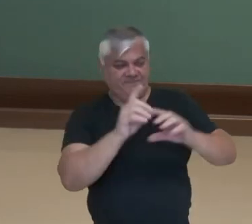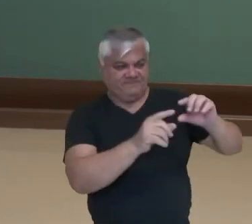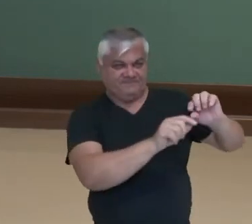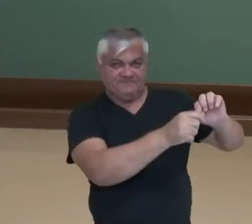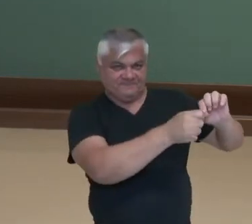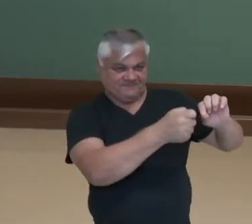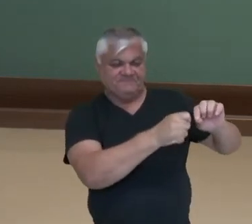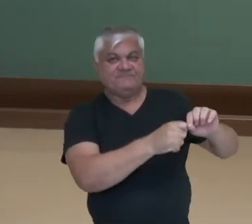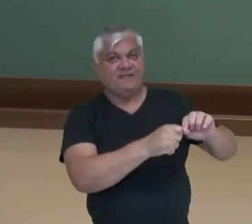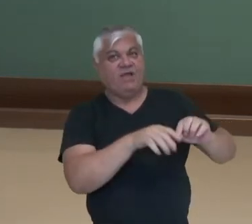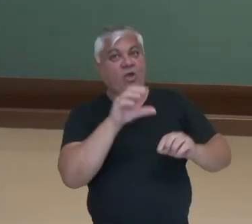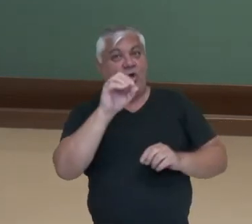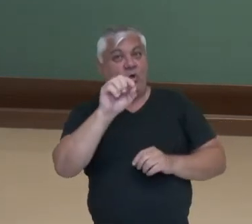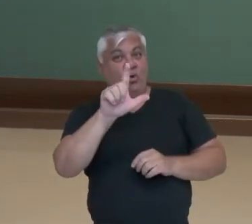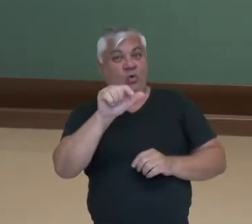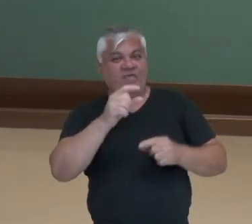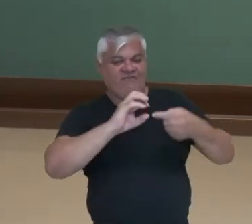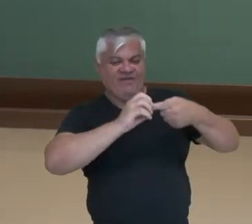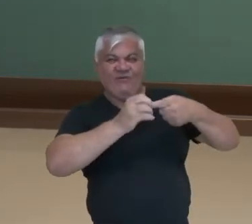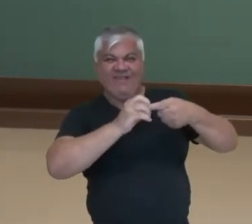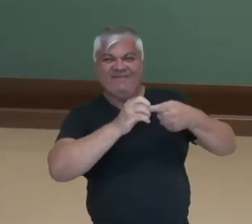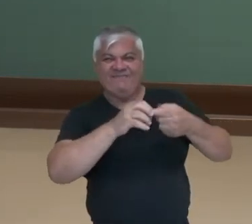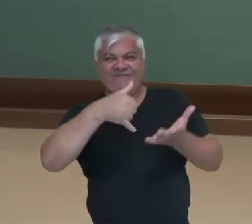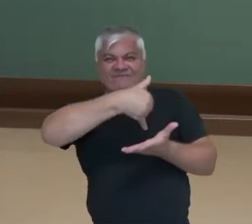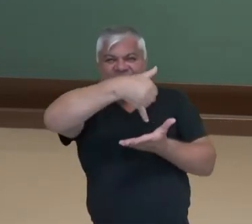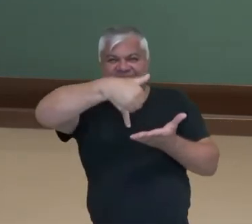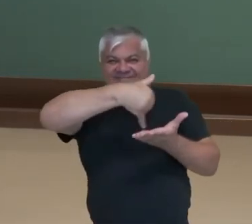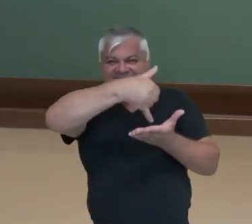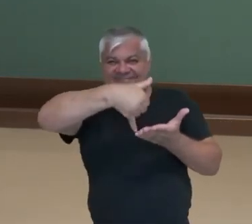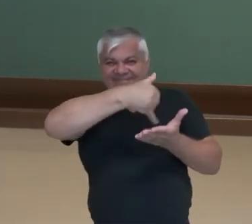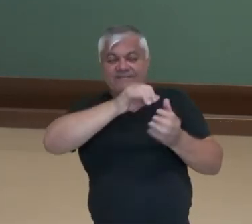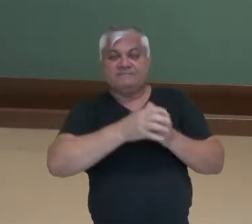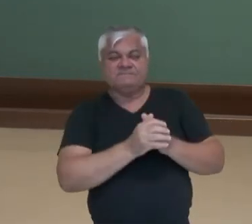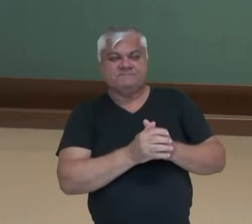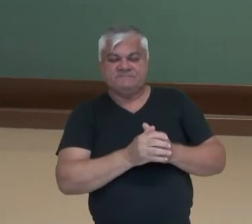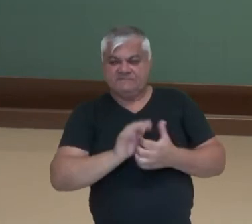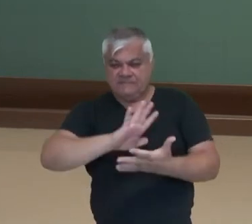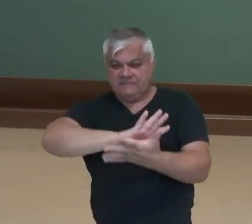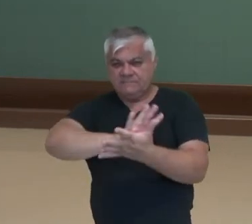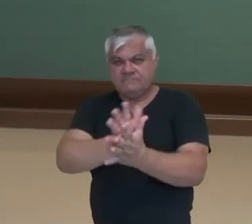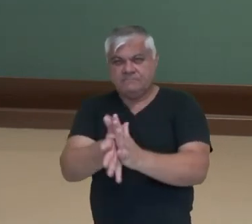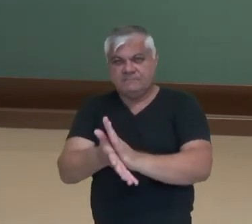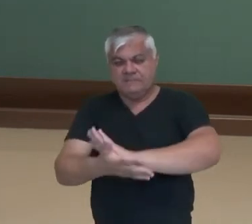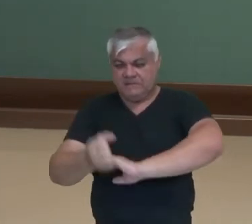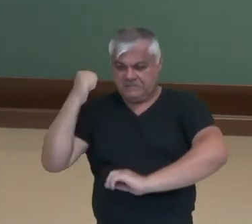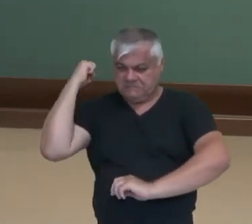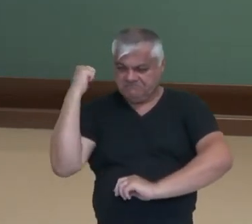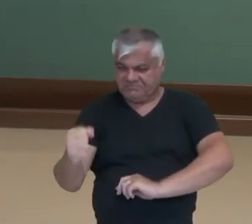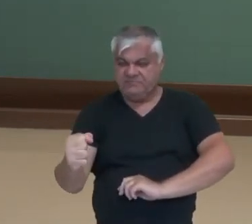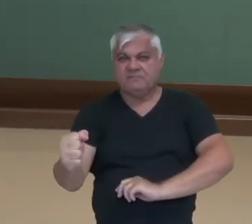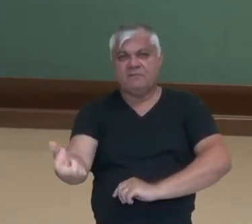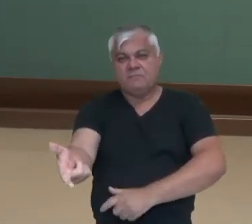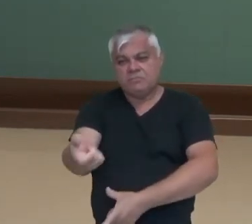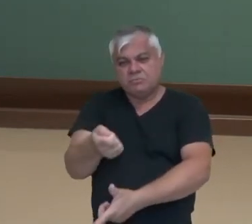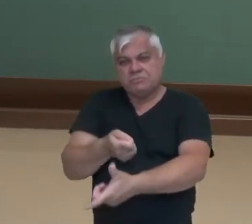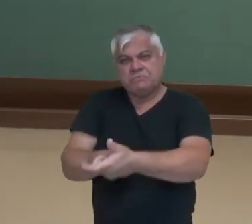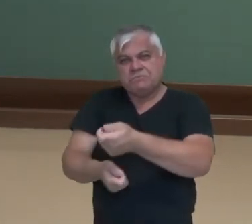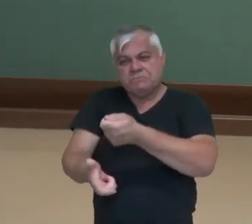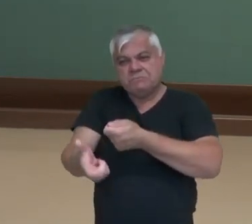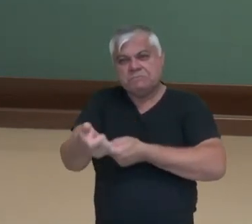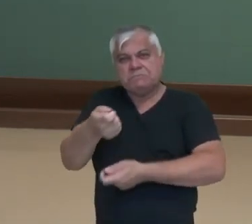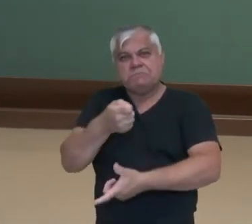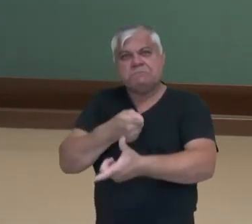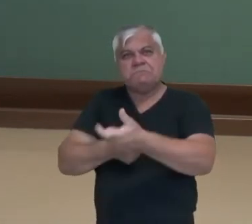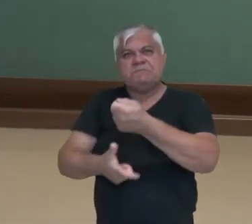que representa também a deusa Atena. Ele foi lá, derrotou o monstro, estava dormindo na verdade, e conseguiu, puxando o fio, encontrar